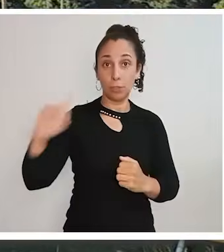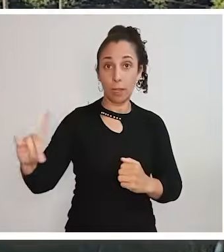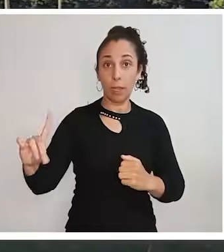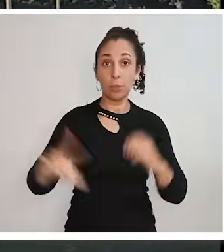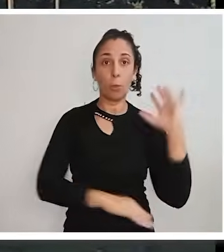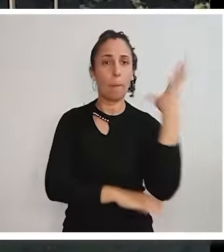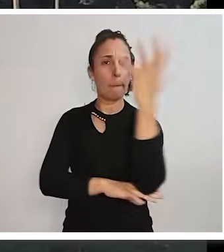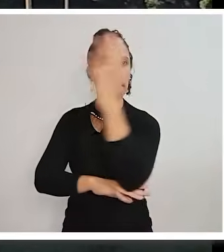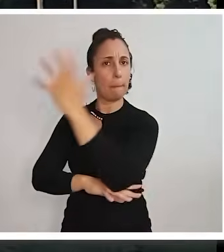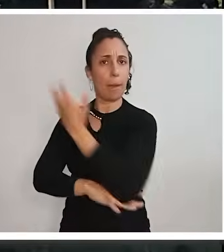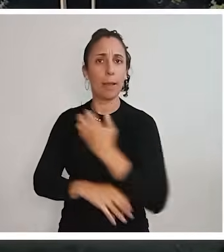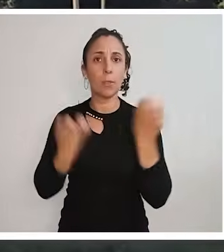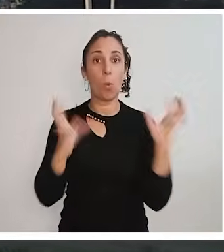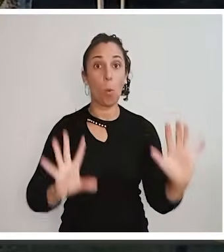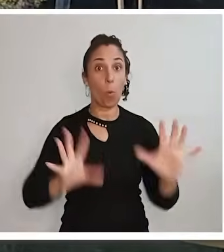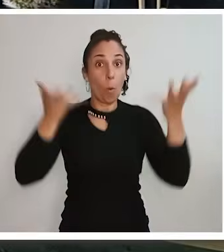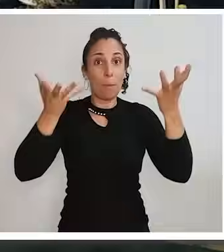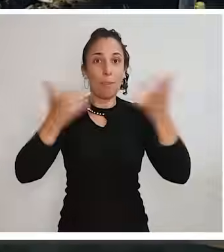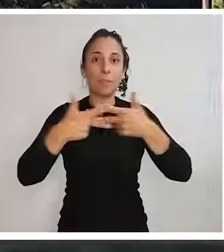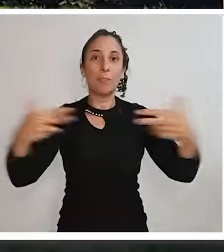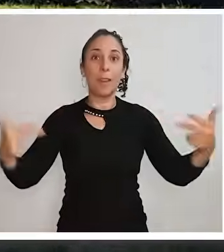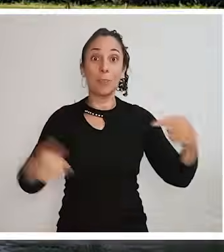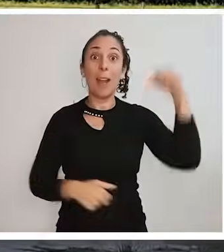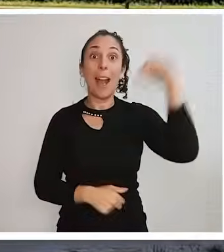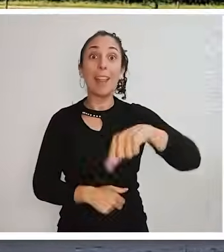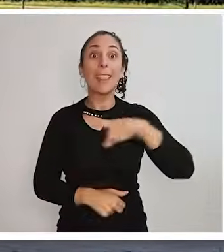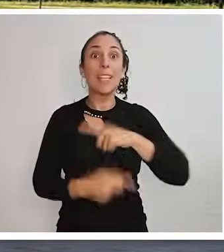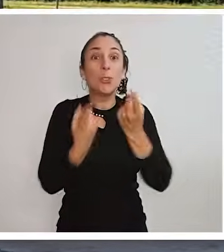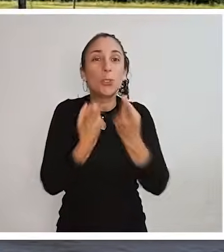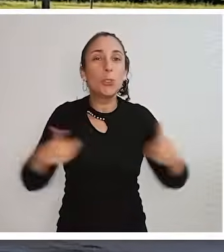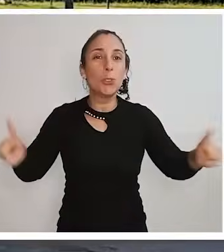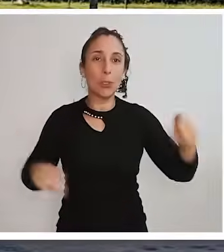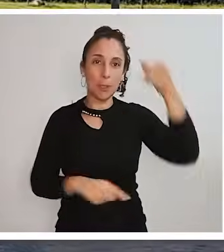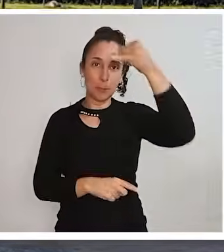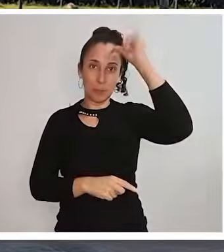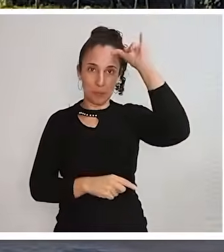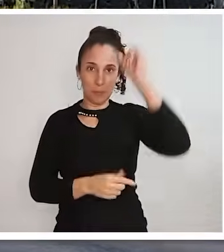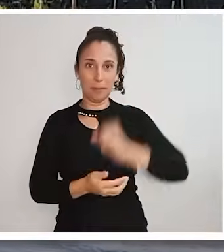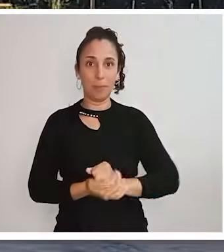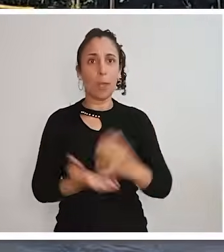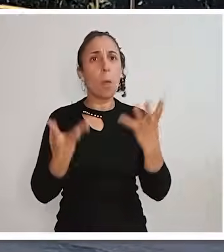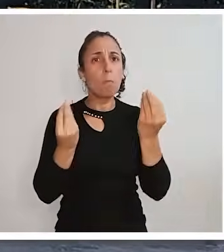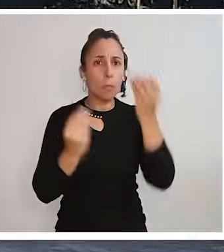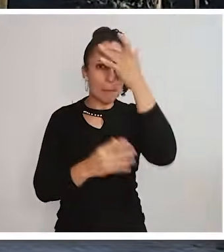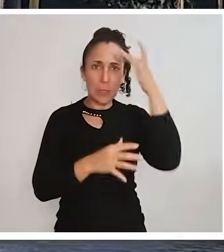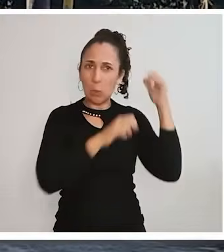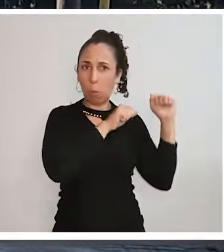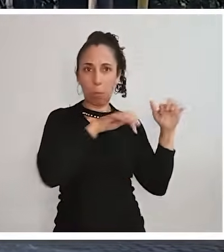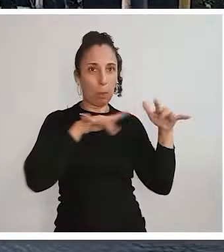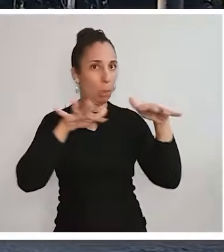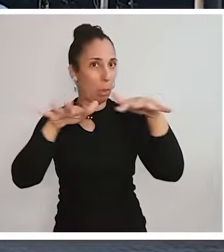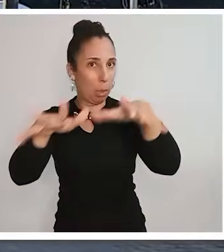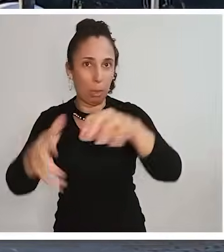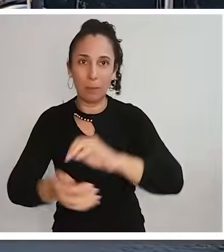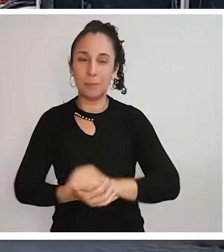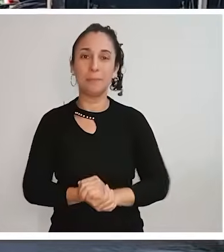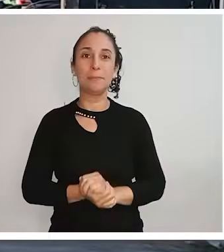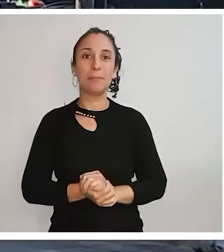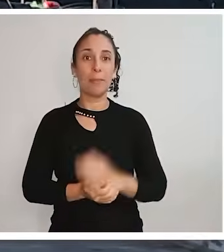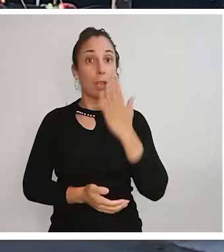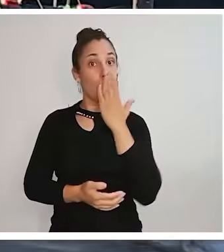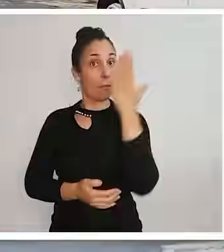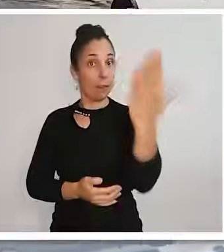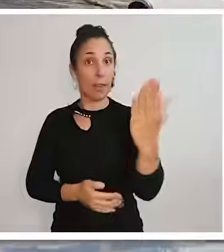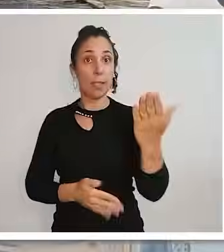lado direito, fica o Parque de Eventos. É aqui que acontece o famoso Boi na Brasa, evento que enche a cidade dos amantes do